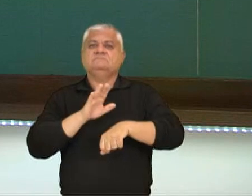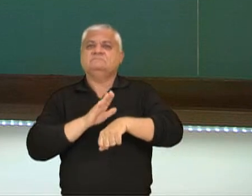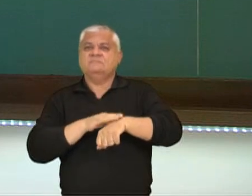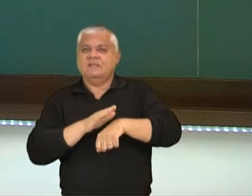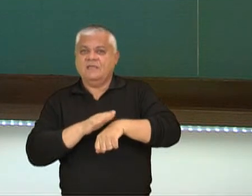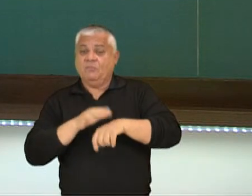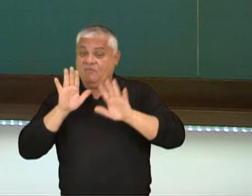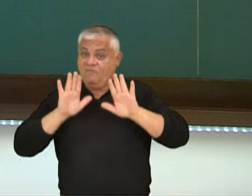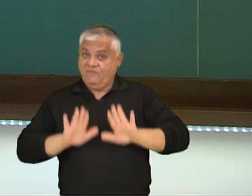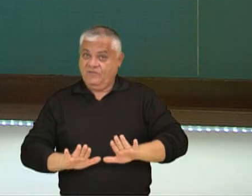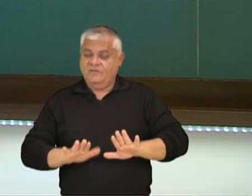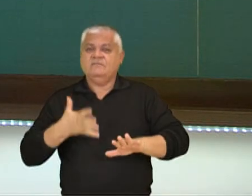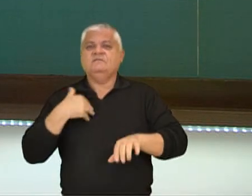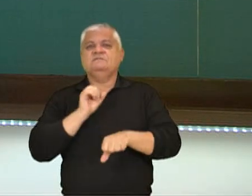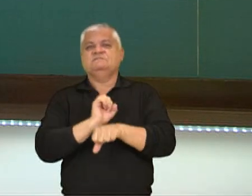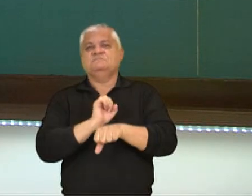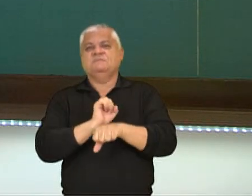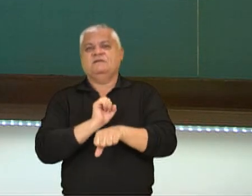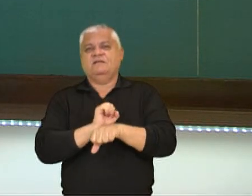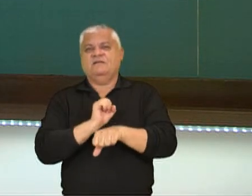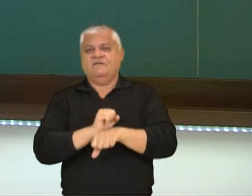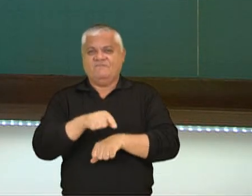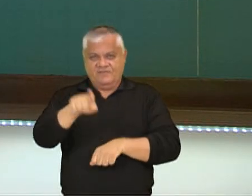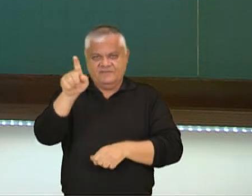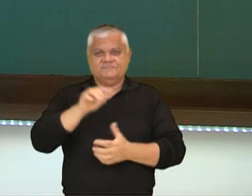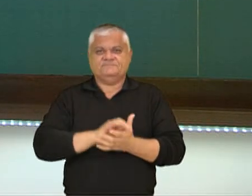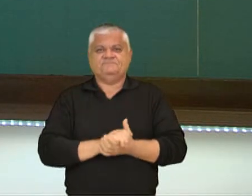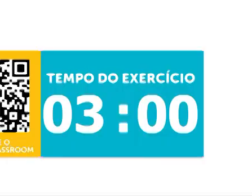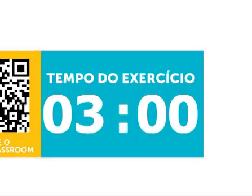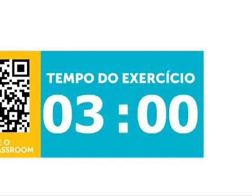eu fico aqui e aguardo vocês. Vai lá, hein?